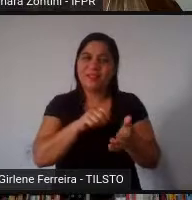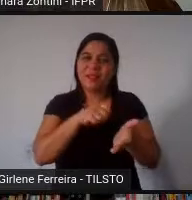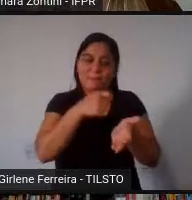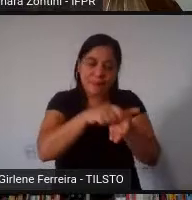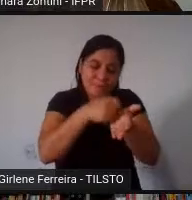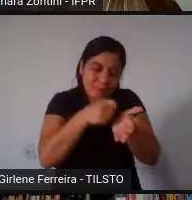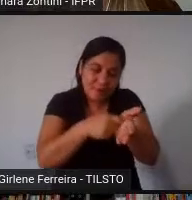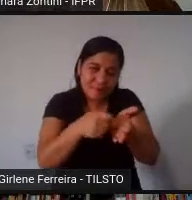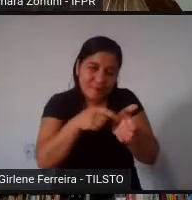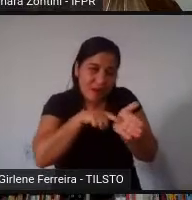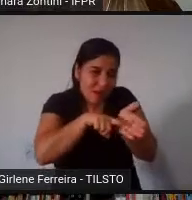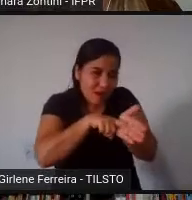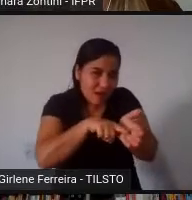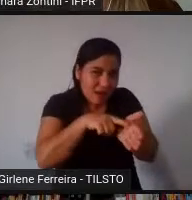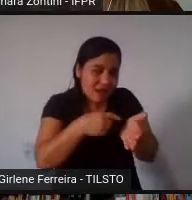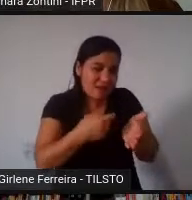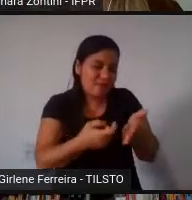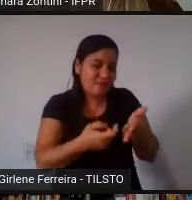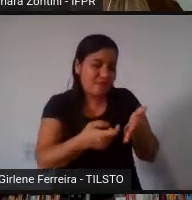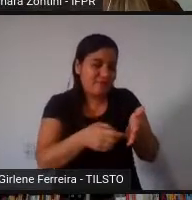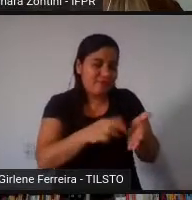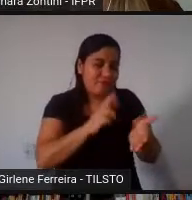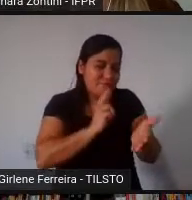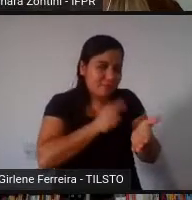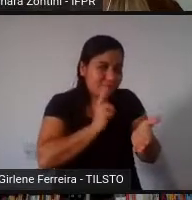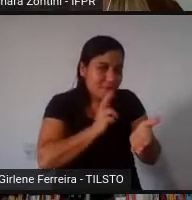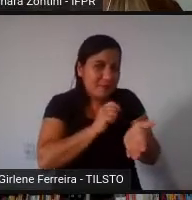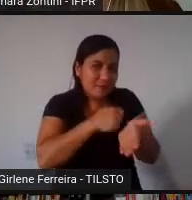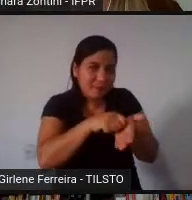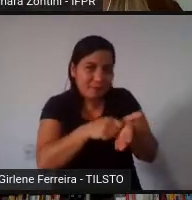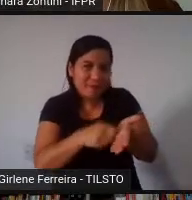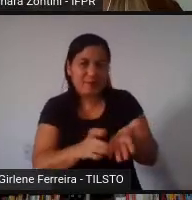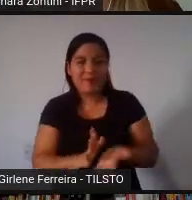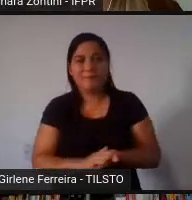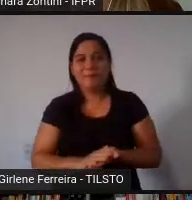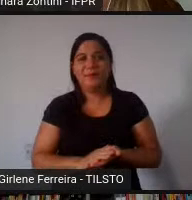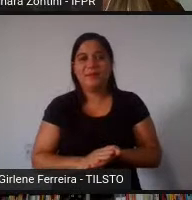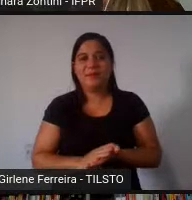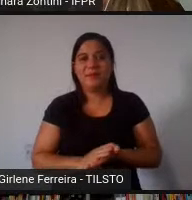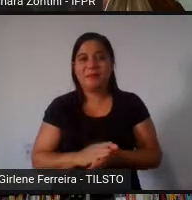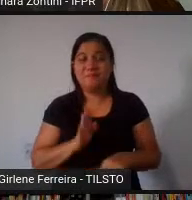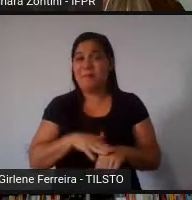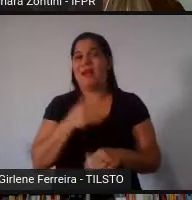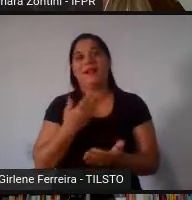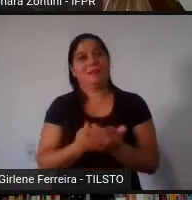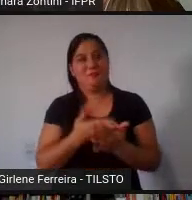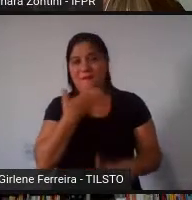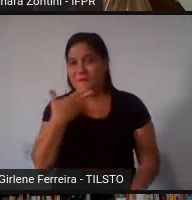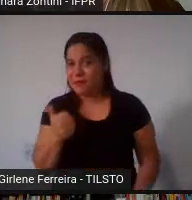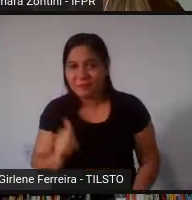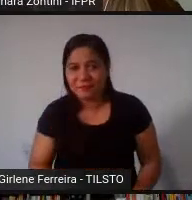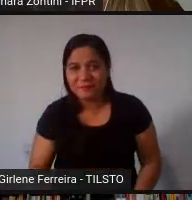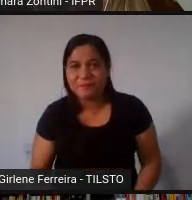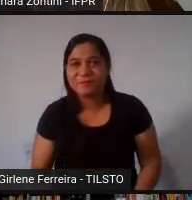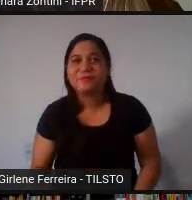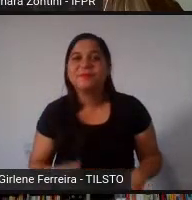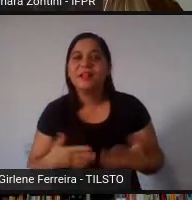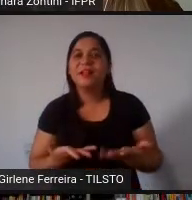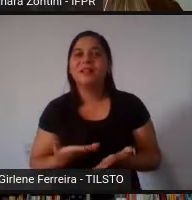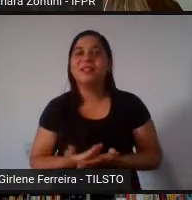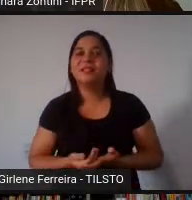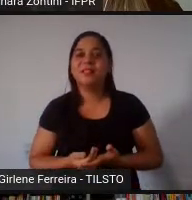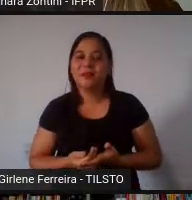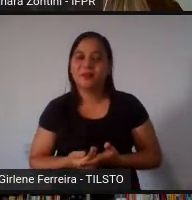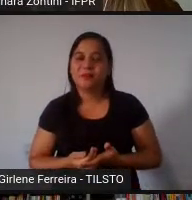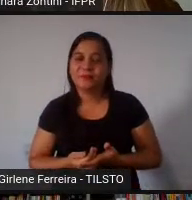Então, acho que quanto mais você estudar, melhor, né? Ou seja, então, na verdade, a gente pega